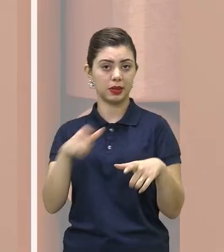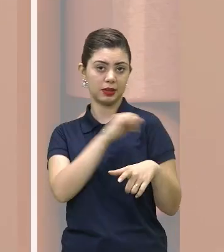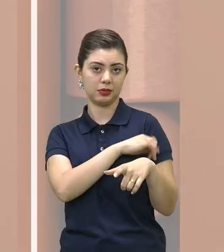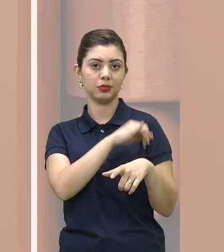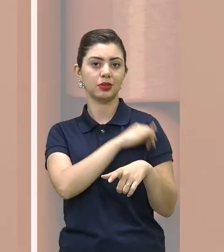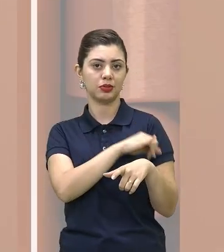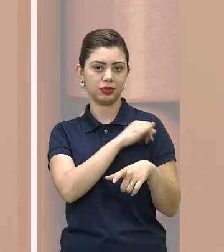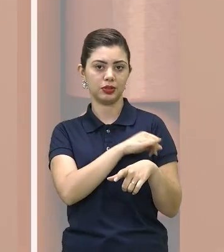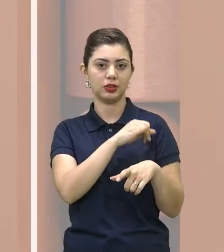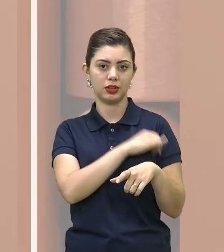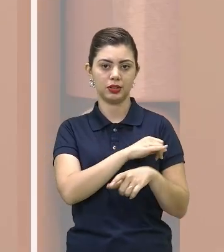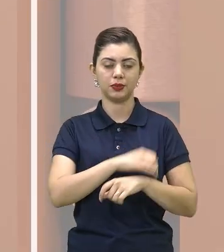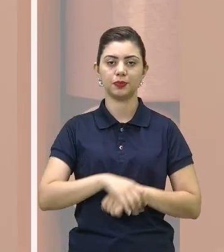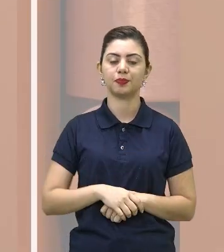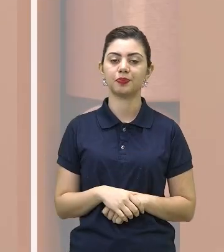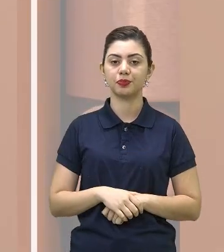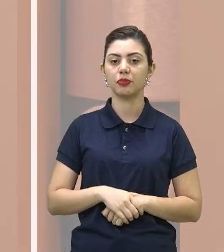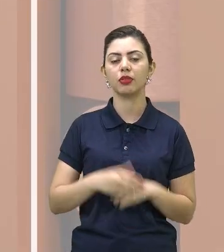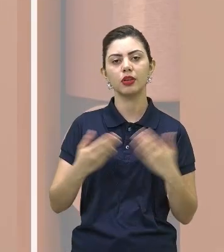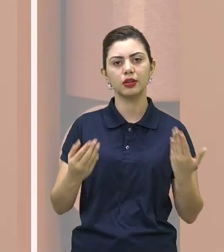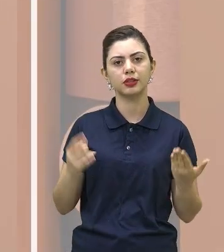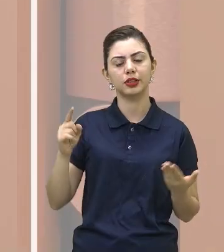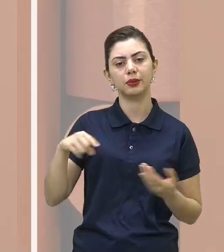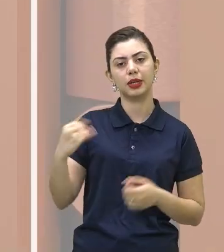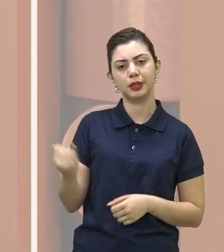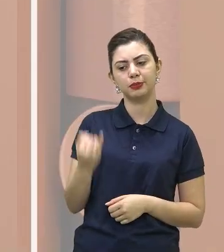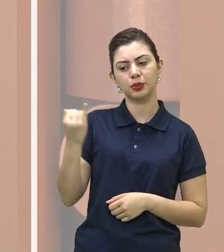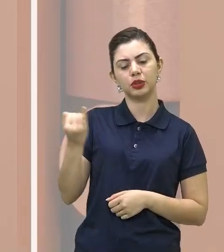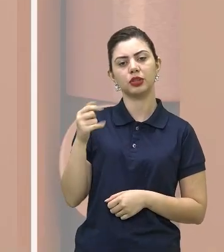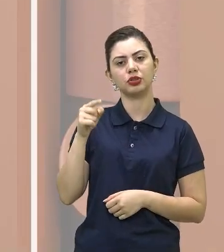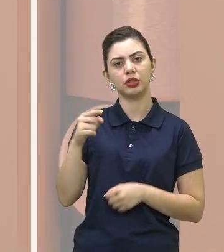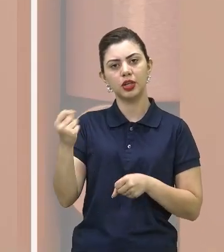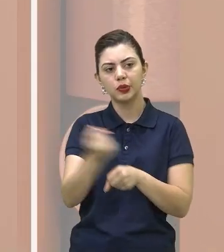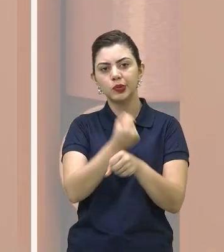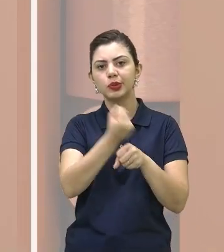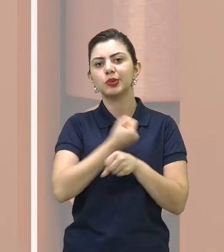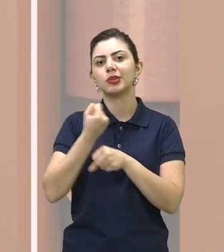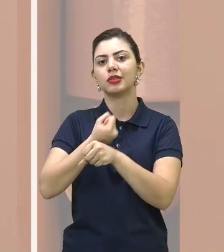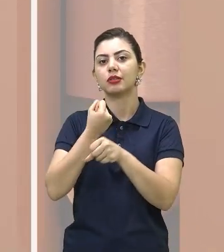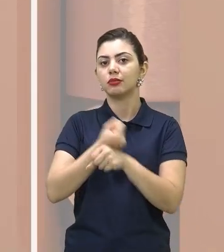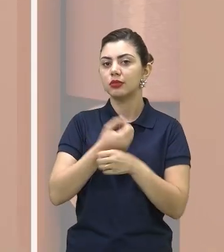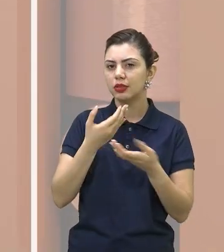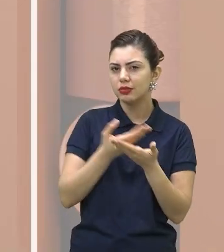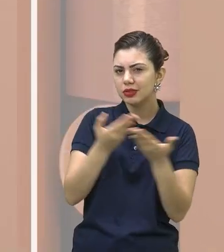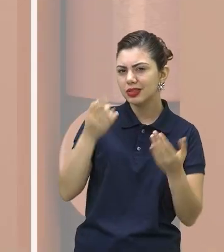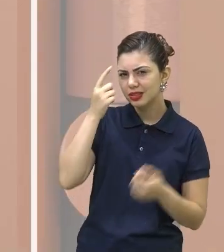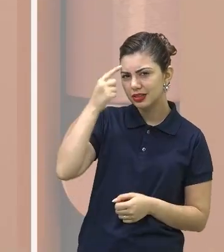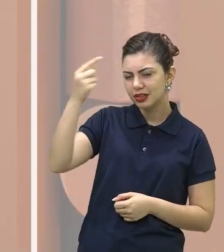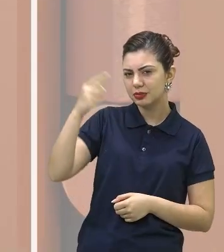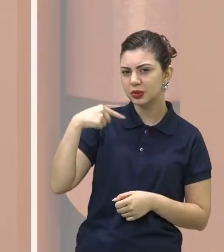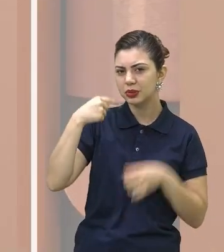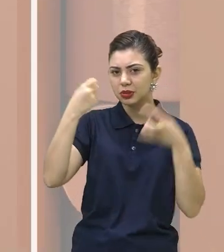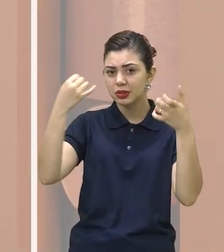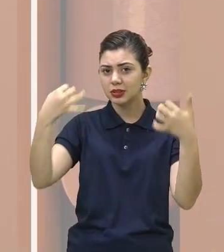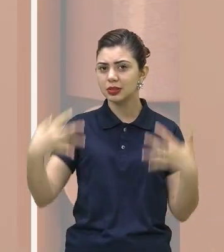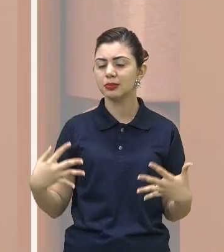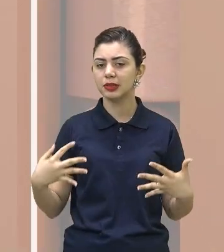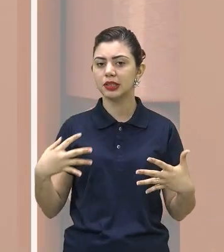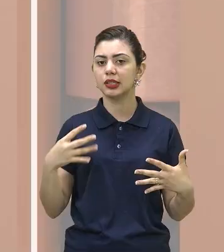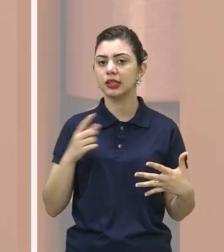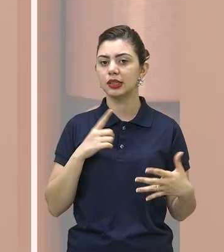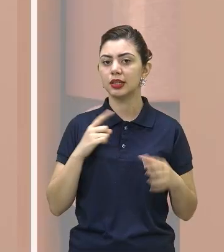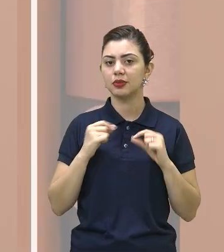ali no Rio de Janeiro. Então a importância desse forte. E lembra, tá, que quando a gente fala então sobre essa parte